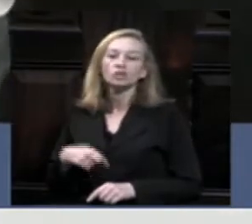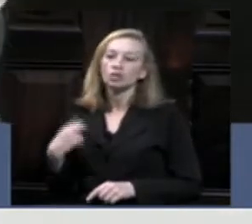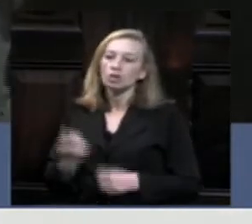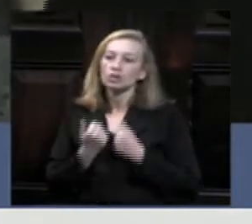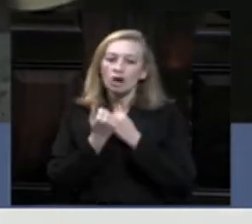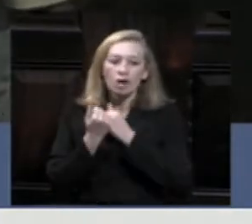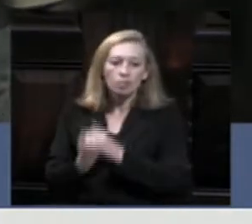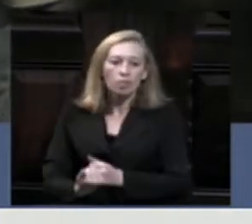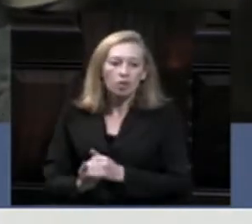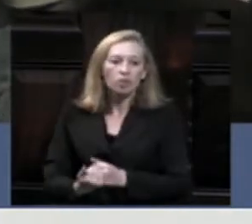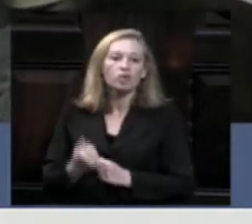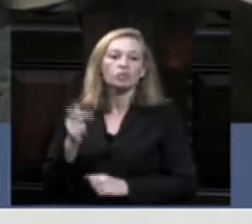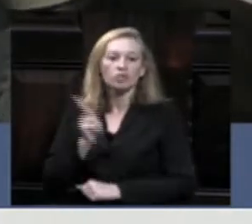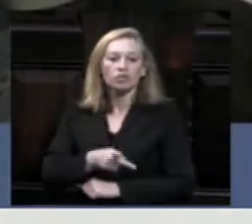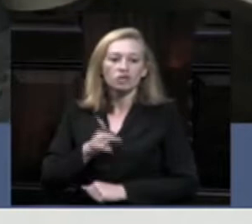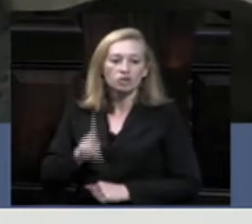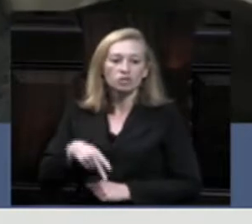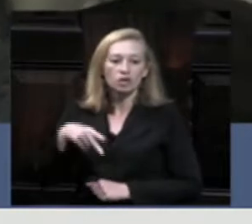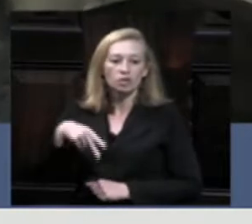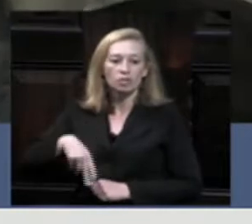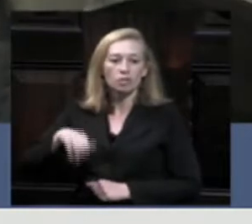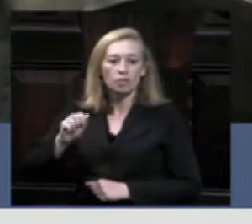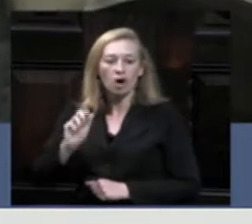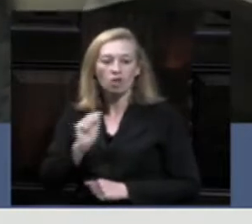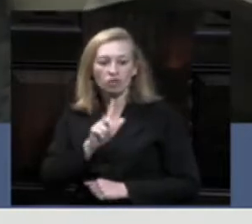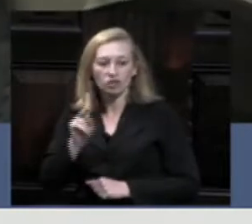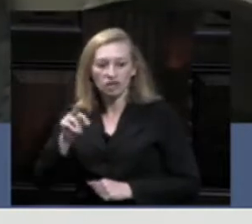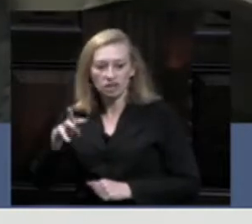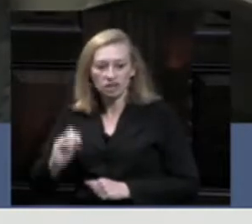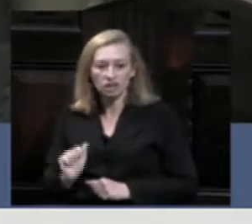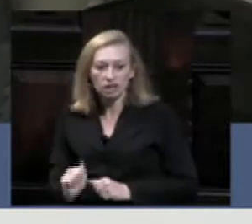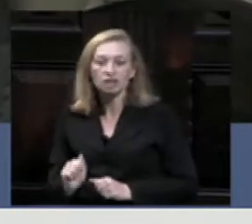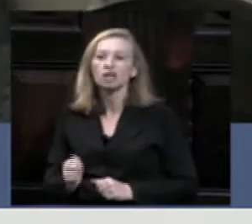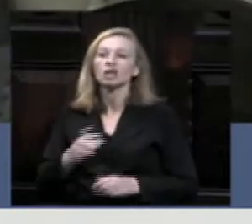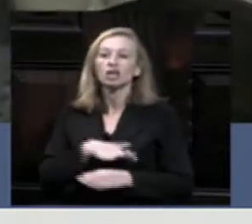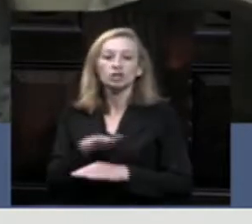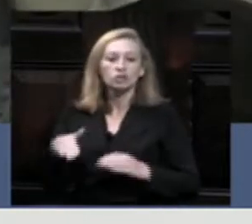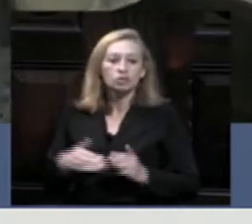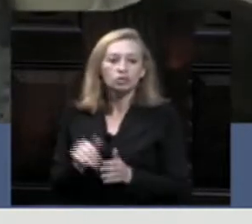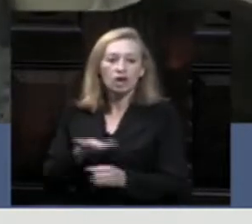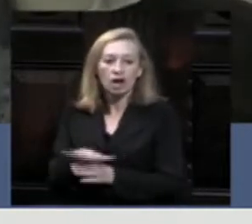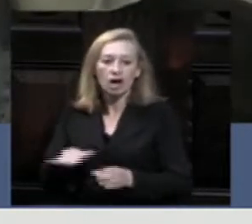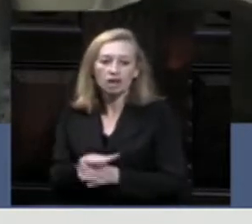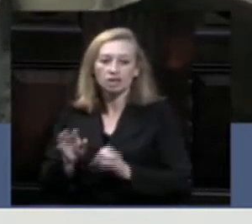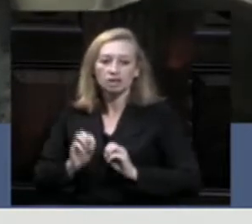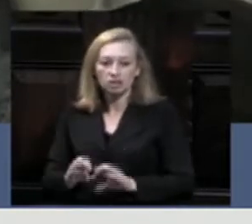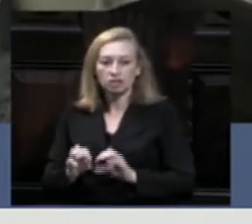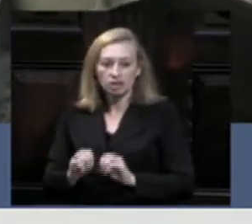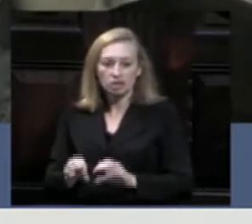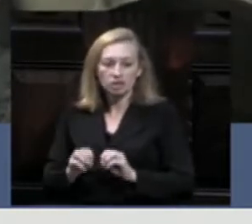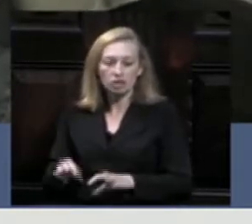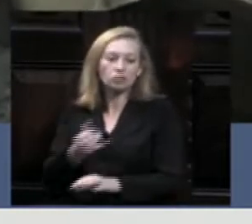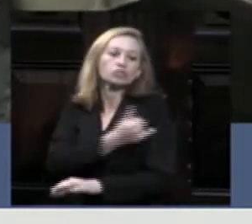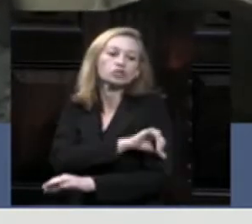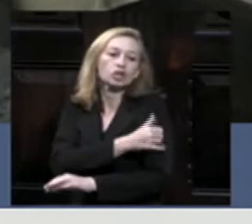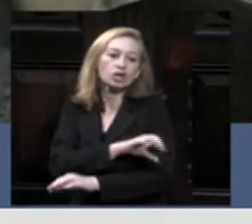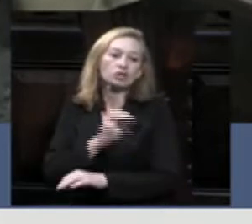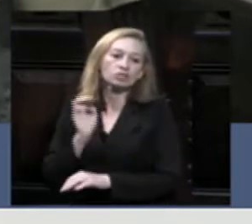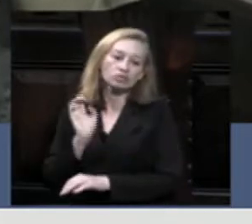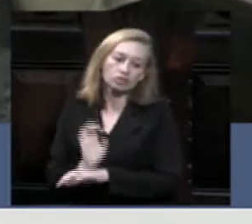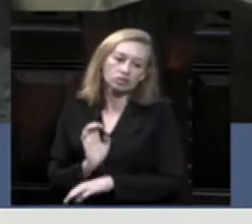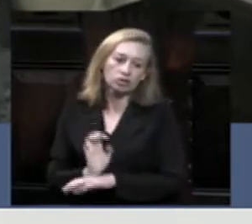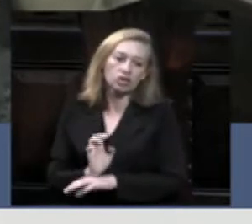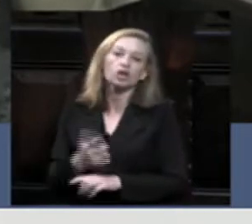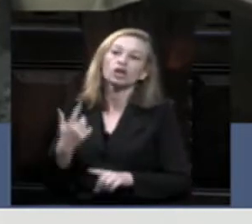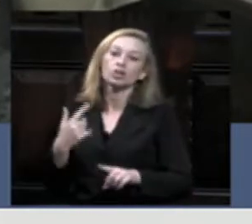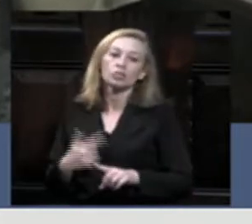apoio à professora Malvina e a toda a educação do Estado do Rio de Janeiro, que ela representa brilhantemente no Conselho